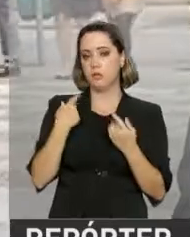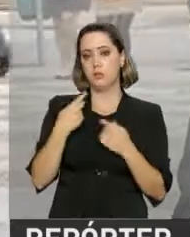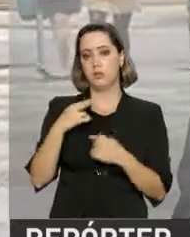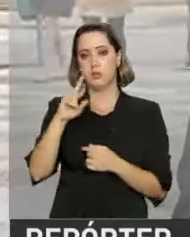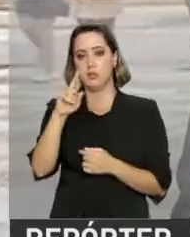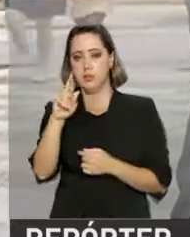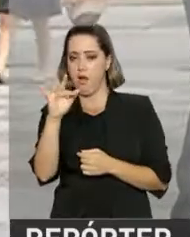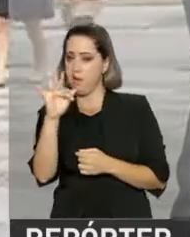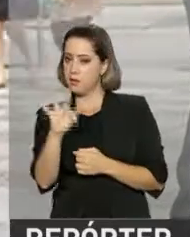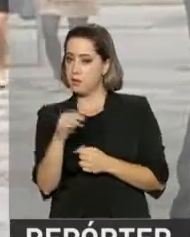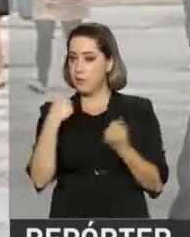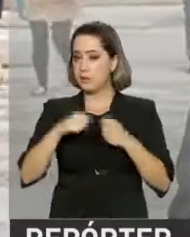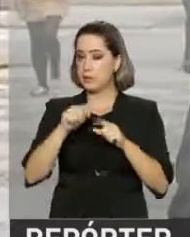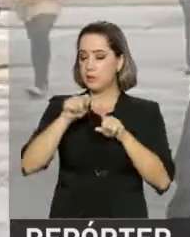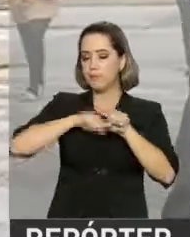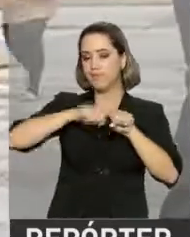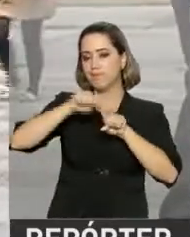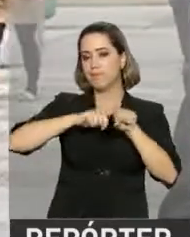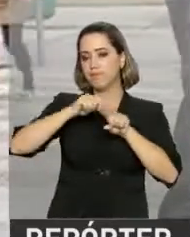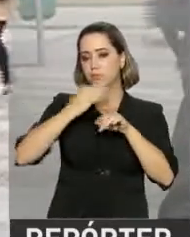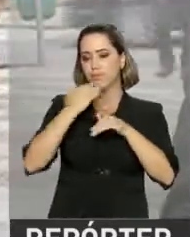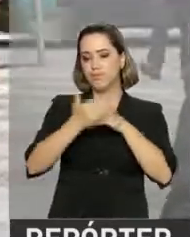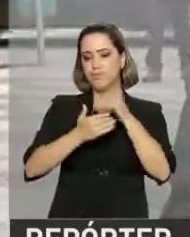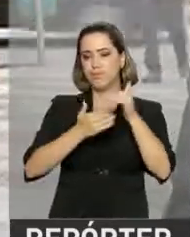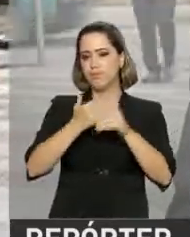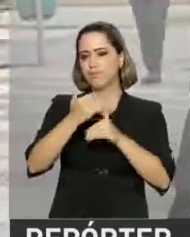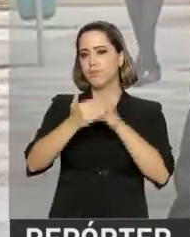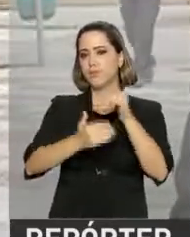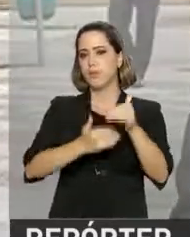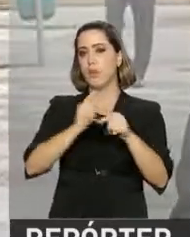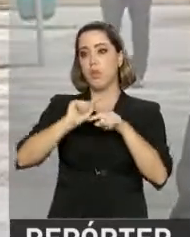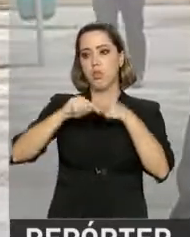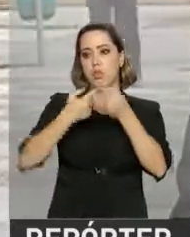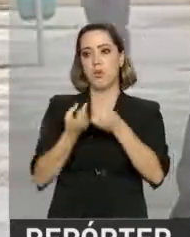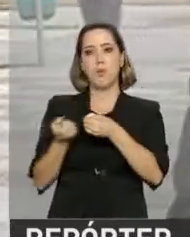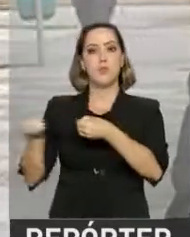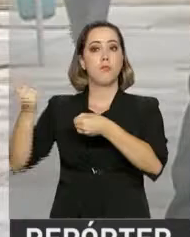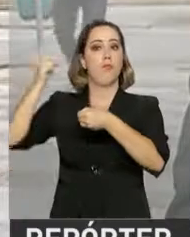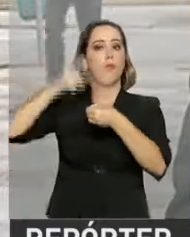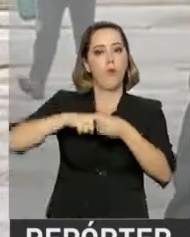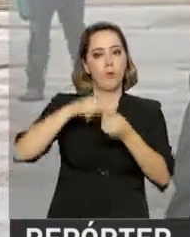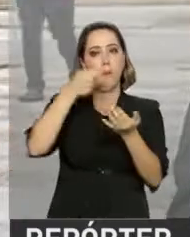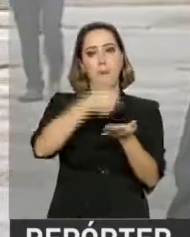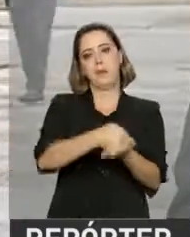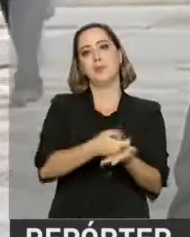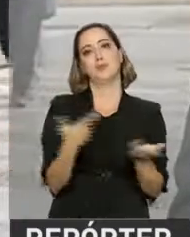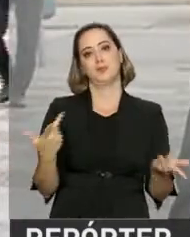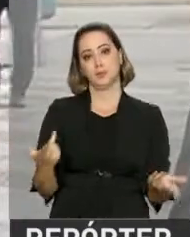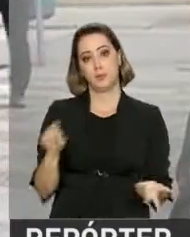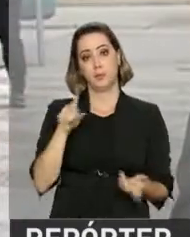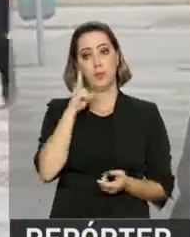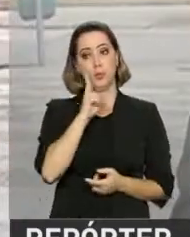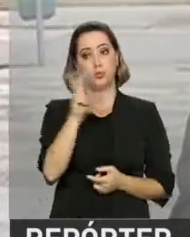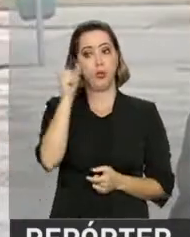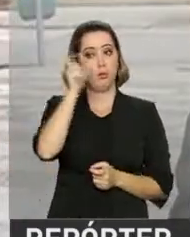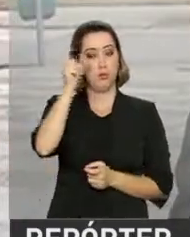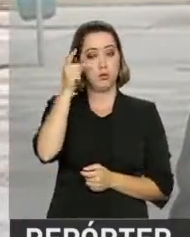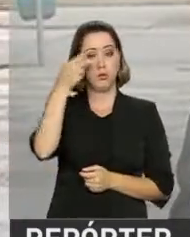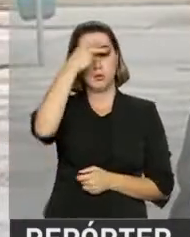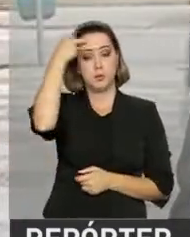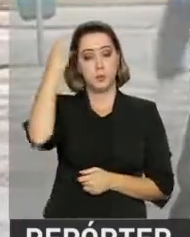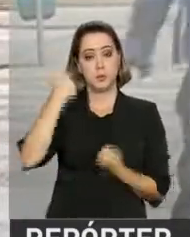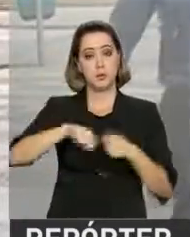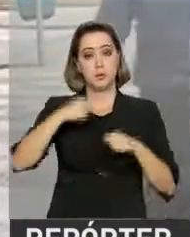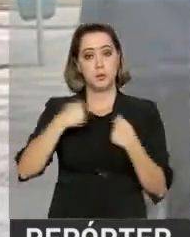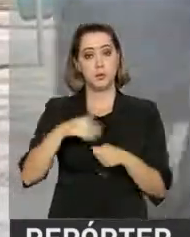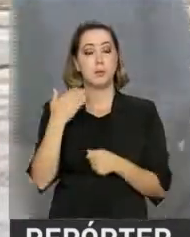Receita Federal leva alguns meses para processar e fazer a restituição. E de olho na necessidade de alguns contribuintes,